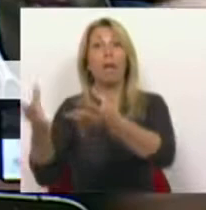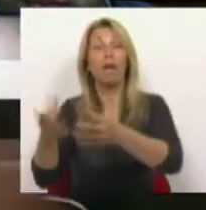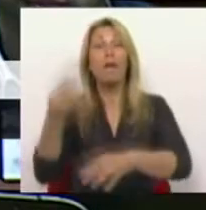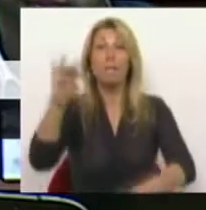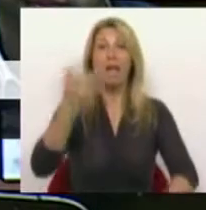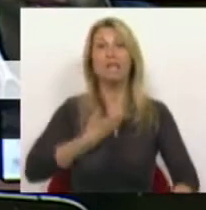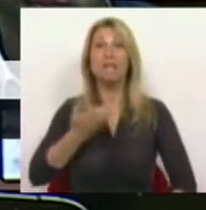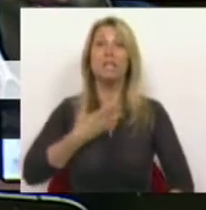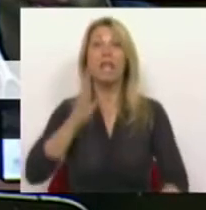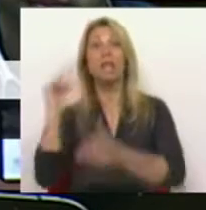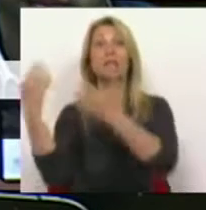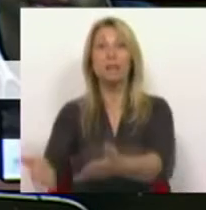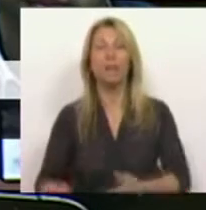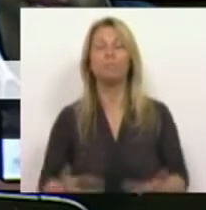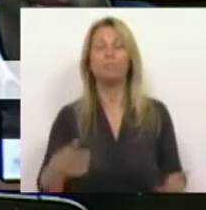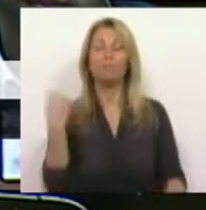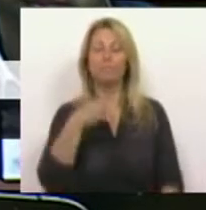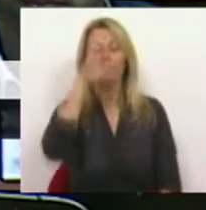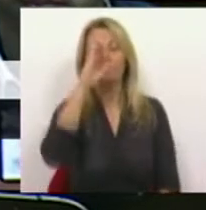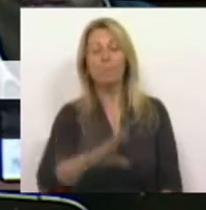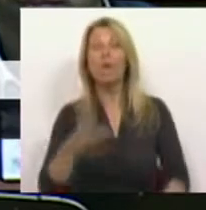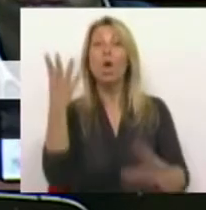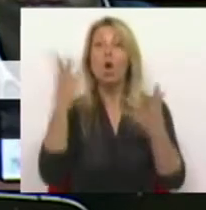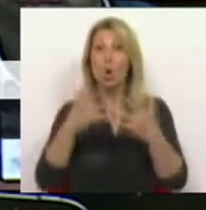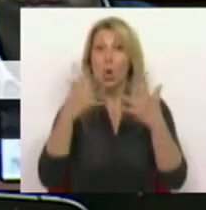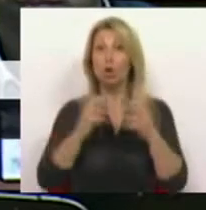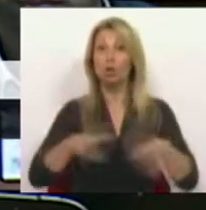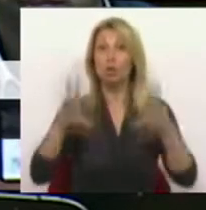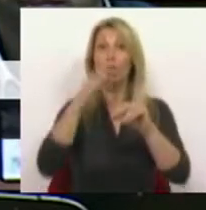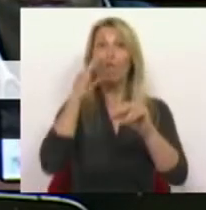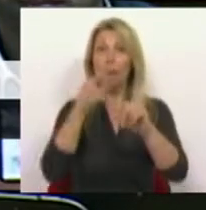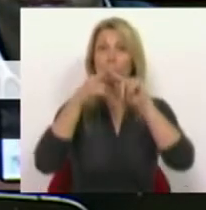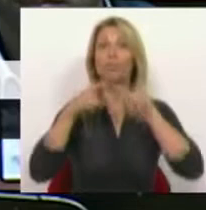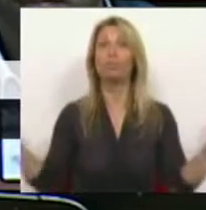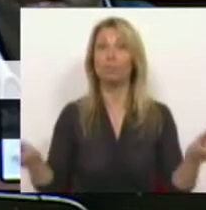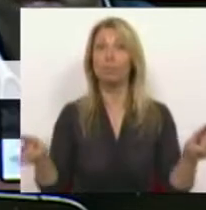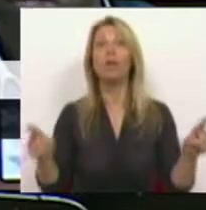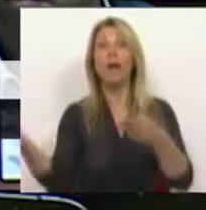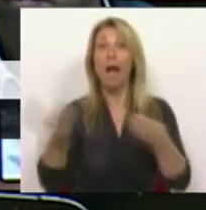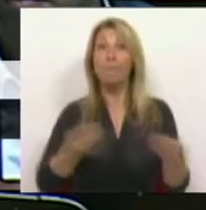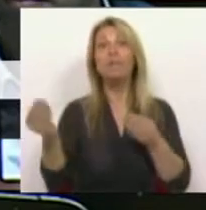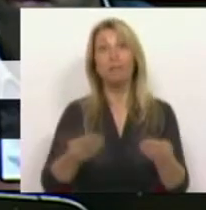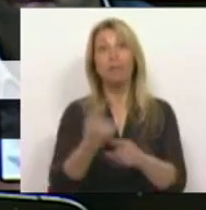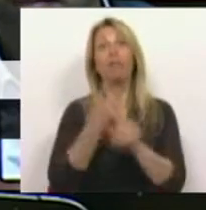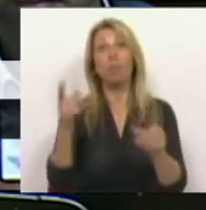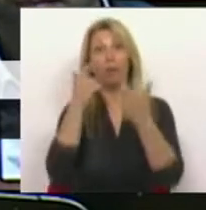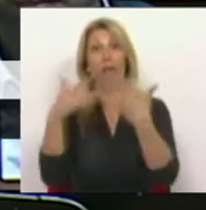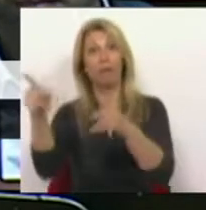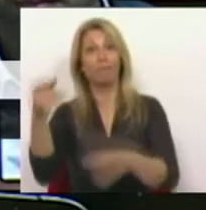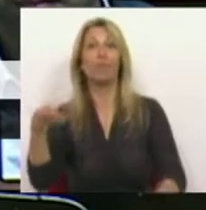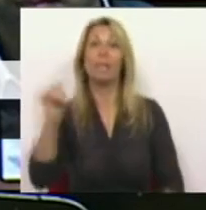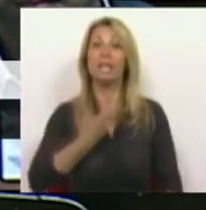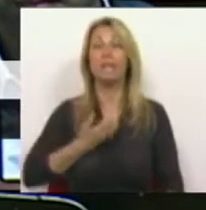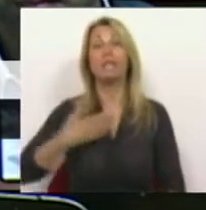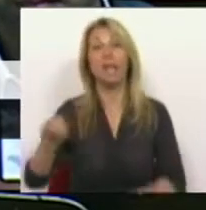que as contas do novo banco são bem diferentes daquelas que foram sendo apresentadas, cortesia de PSD e CDS. Sabendo